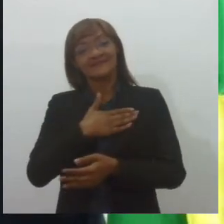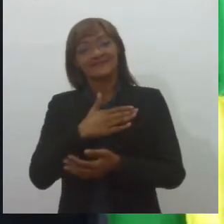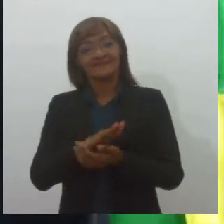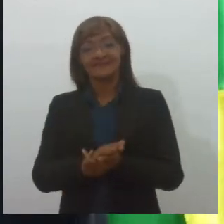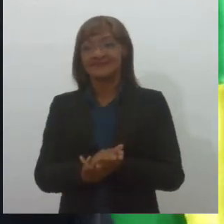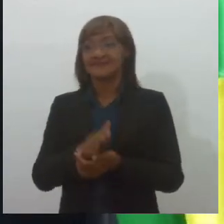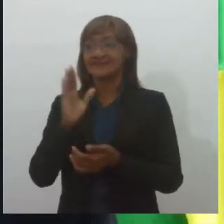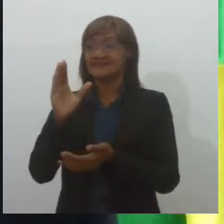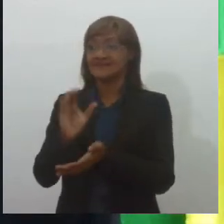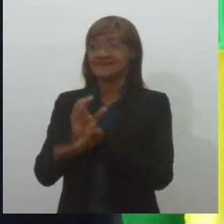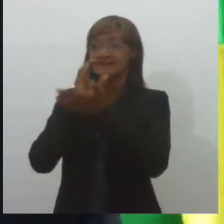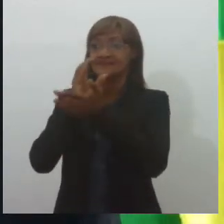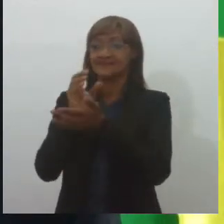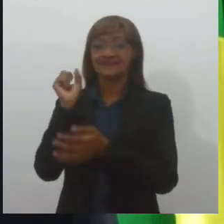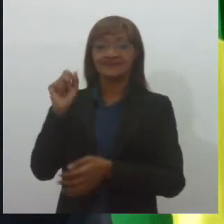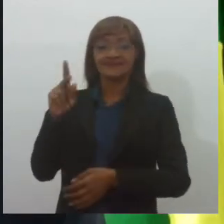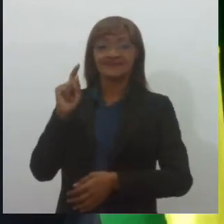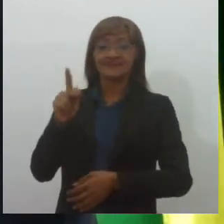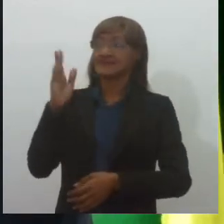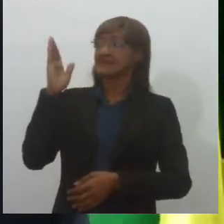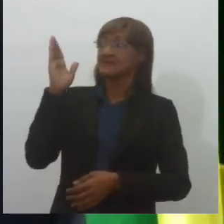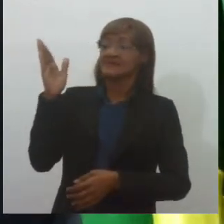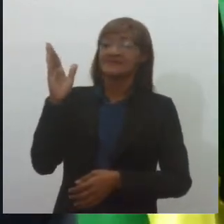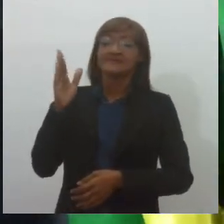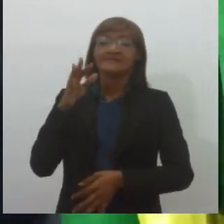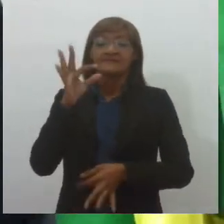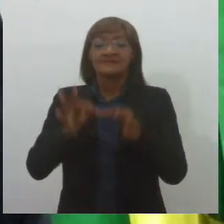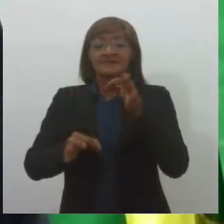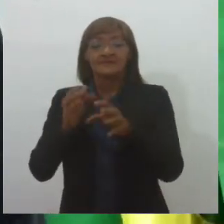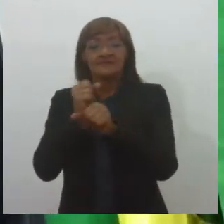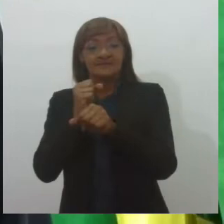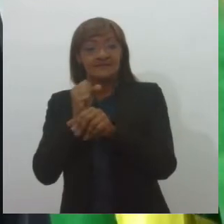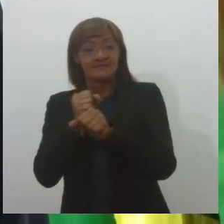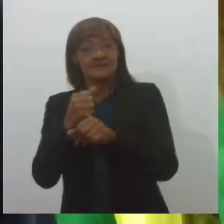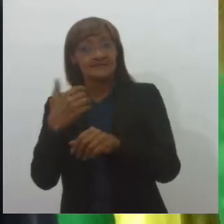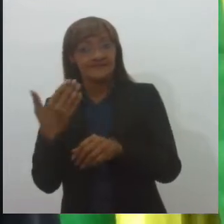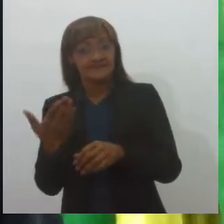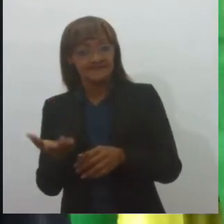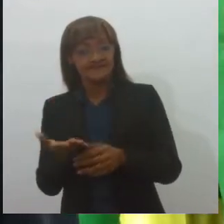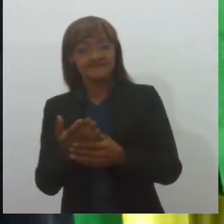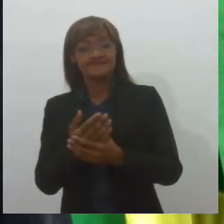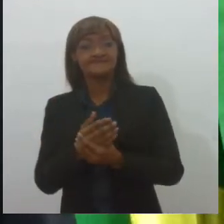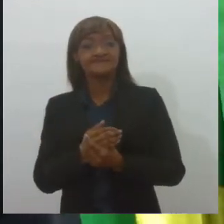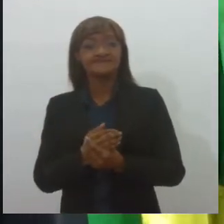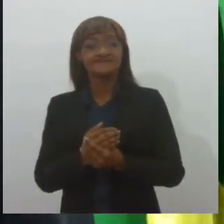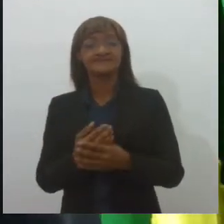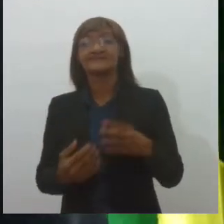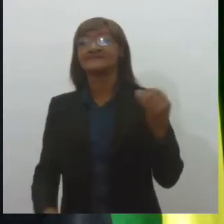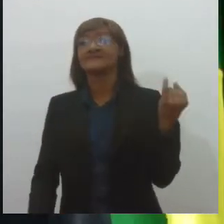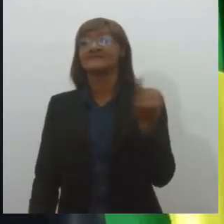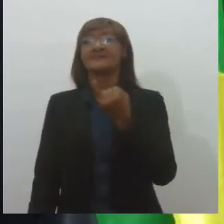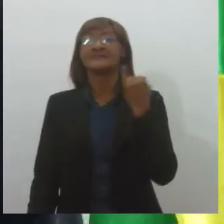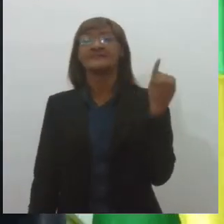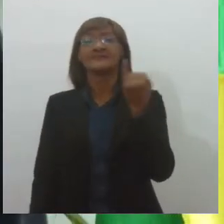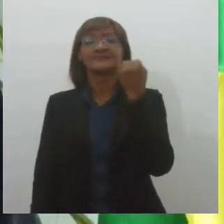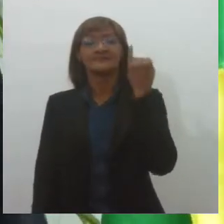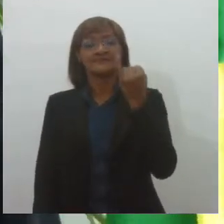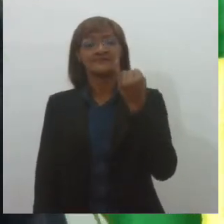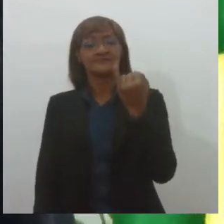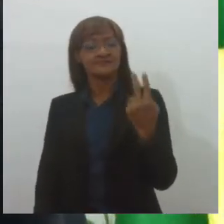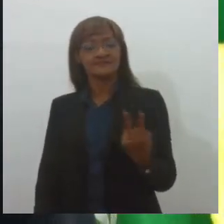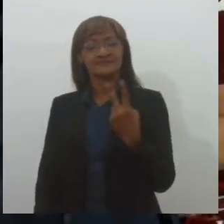conselheiro aposentado do Tribunal de Contas do Estado Carlos Alberto Sobral de Souza O importante reconhecimento